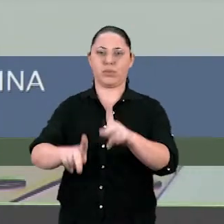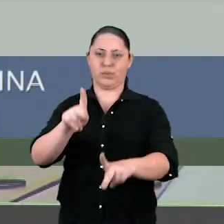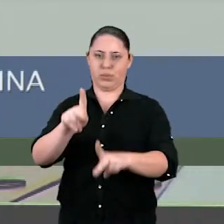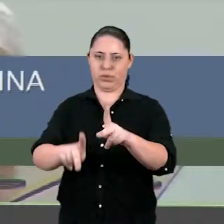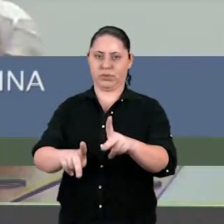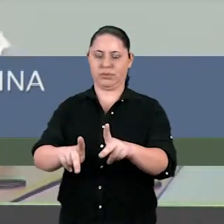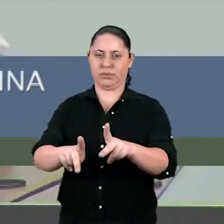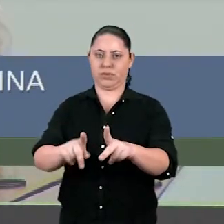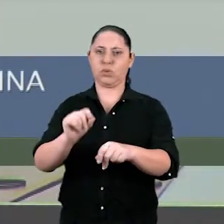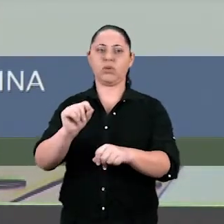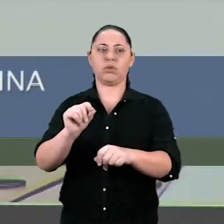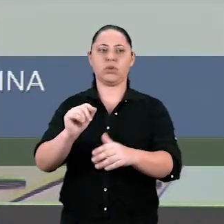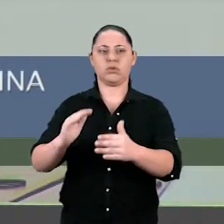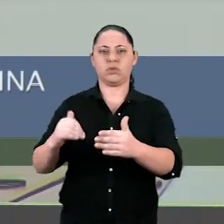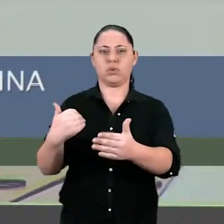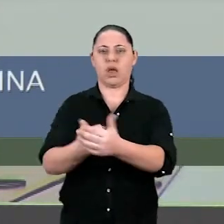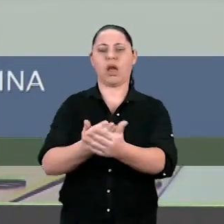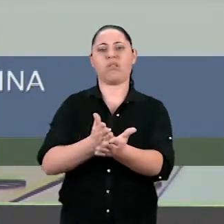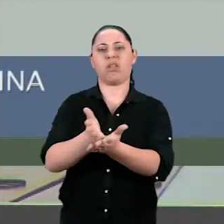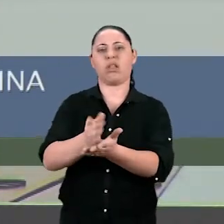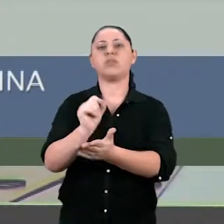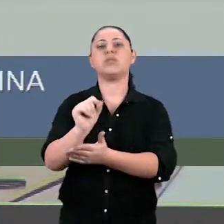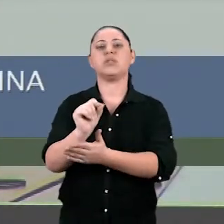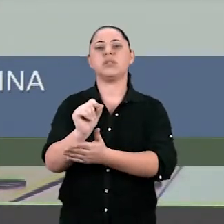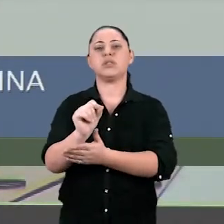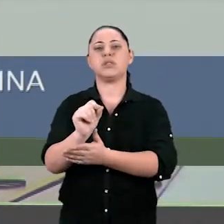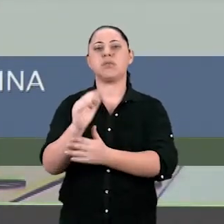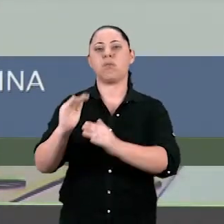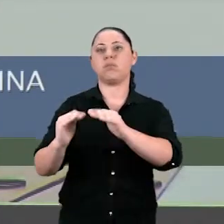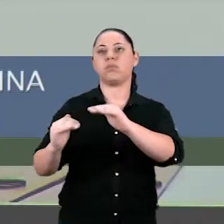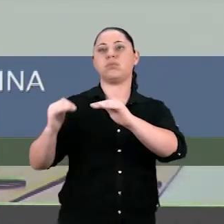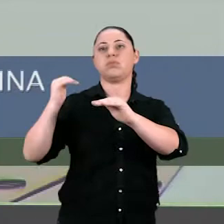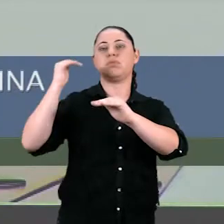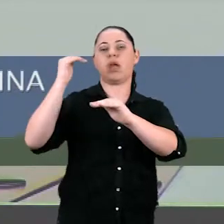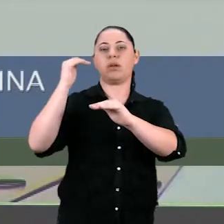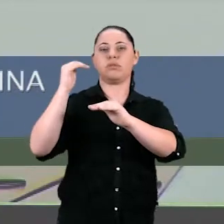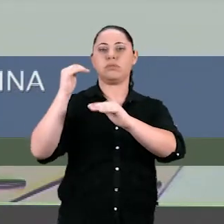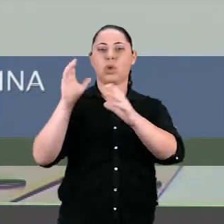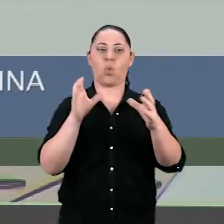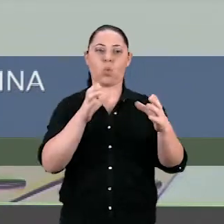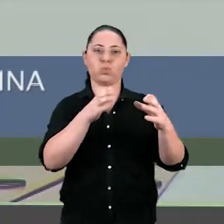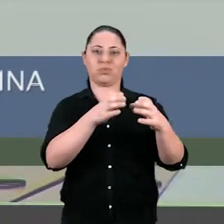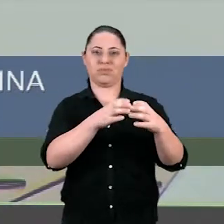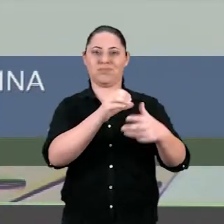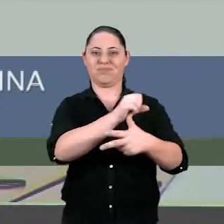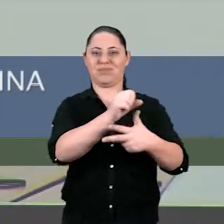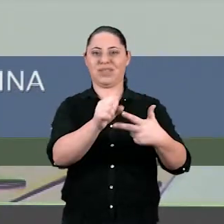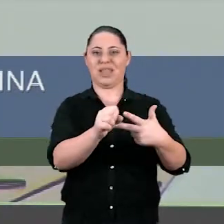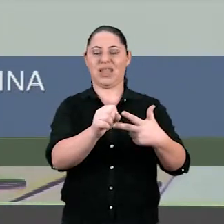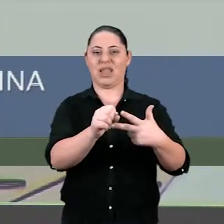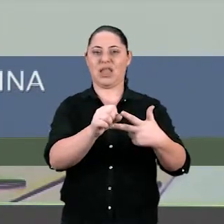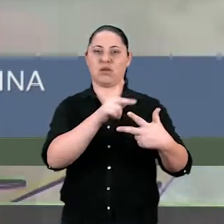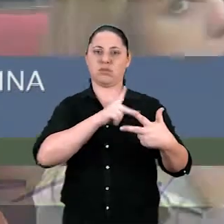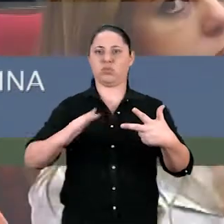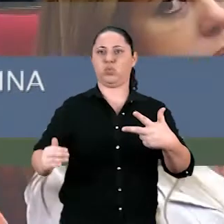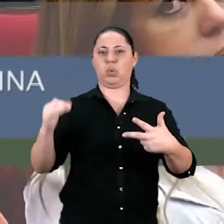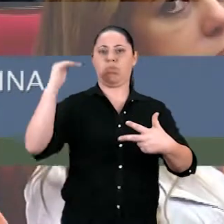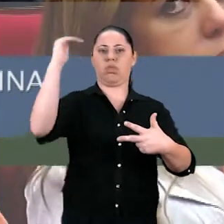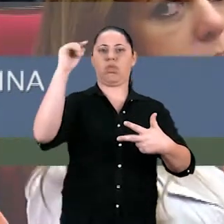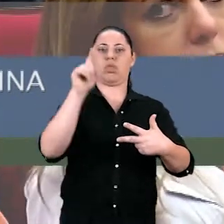queira se sobrepor ao parlamento. E a verdade é que, olhando para